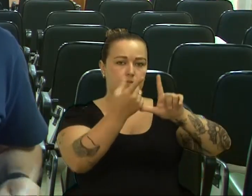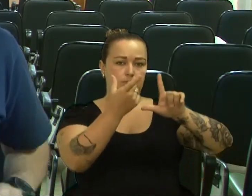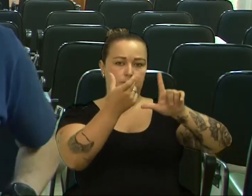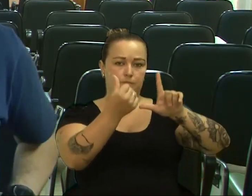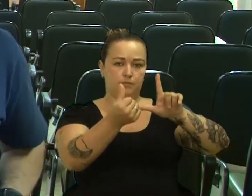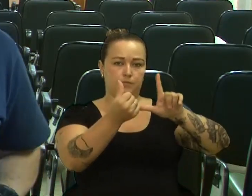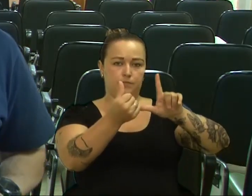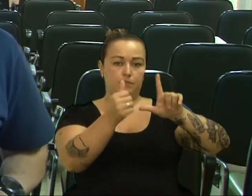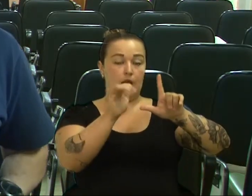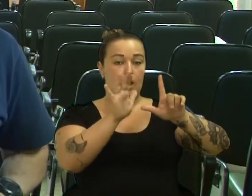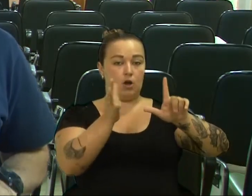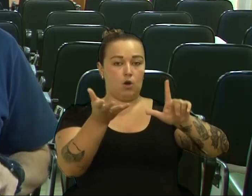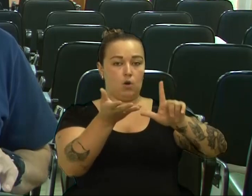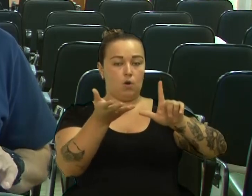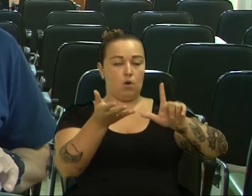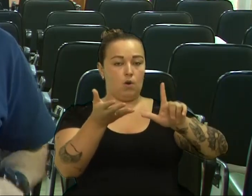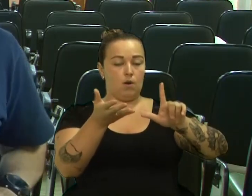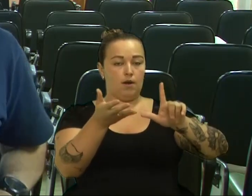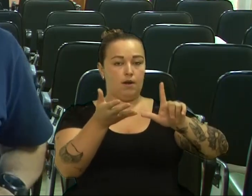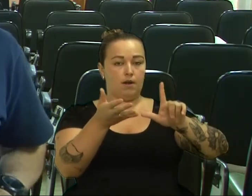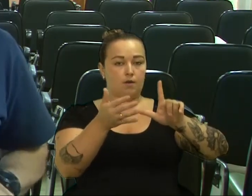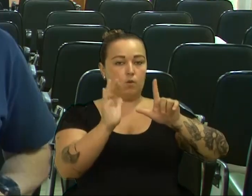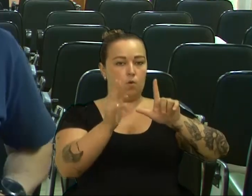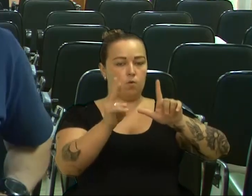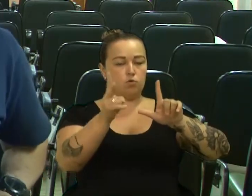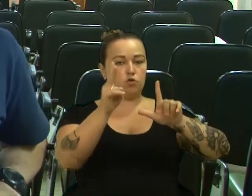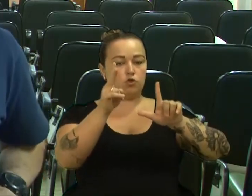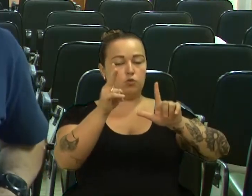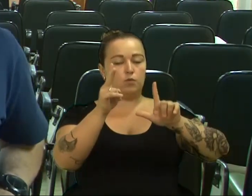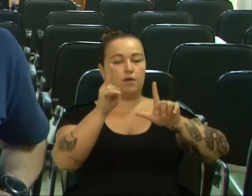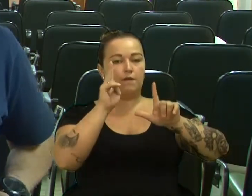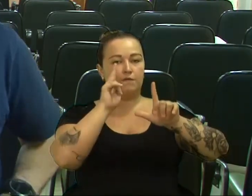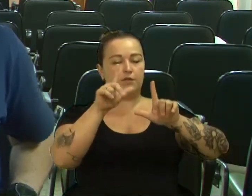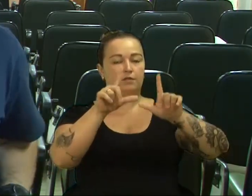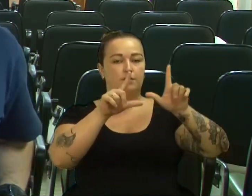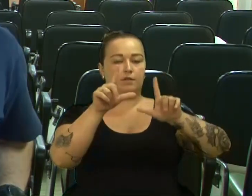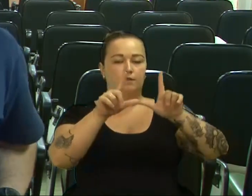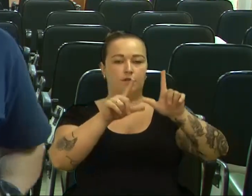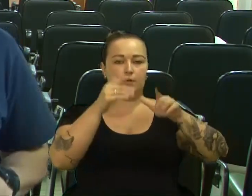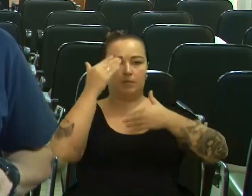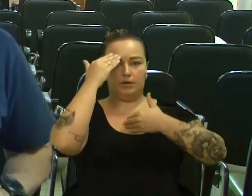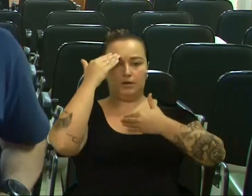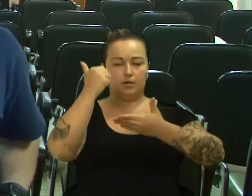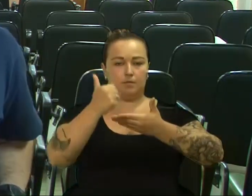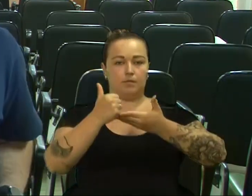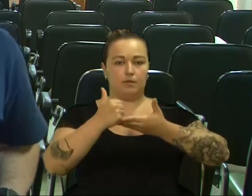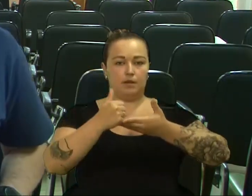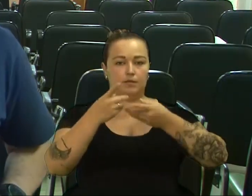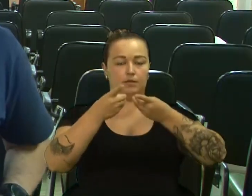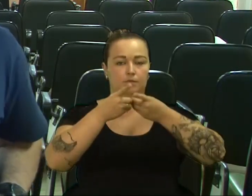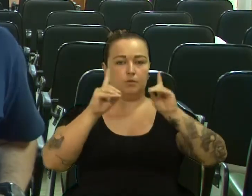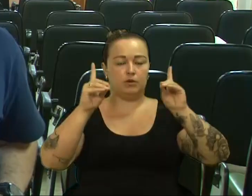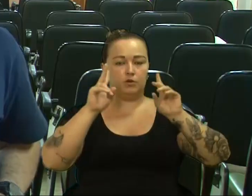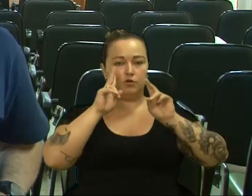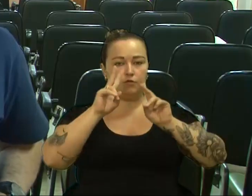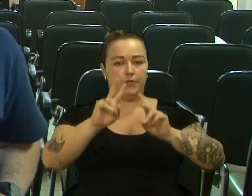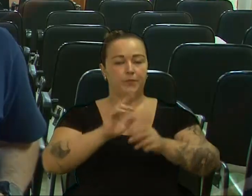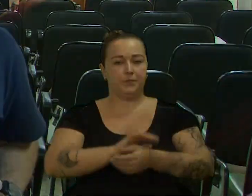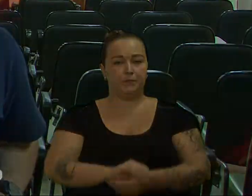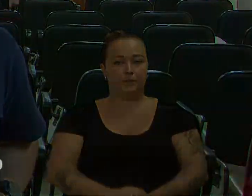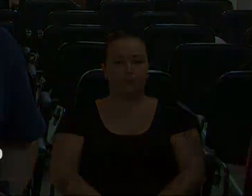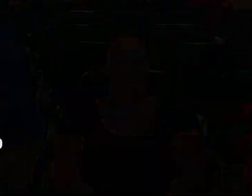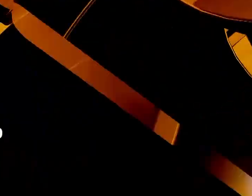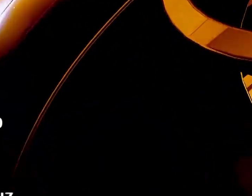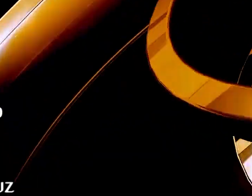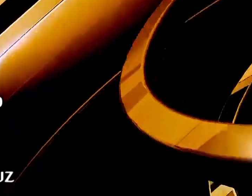16. Você fica agora com a nossa programação normal. Agradeço muito a sua companhia. TV Câmara Caxias, democracia que a gente vê.